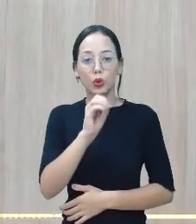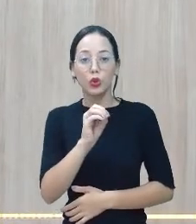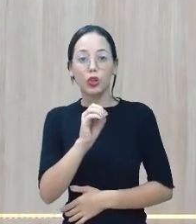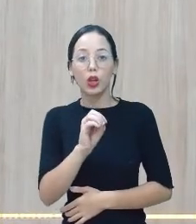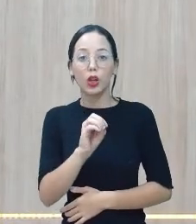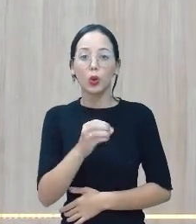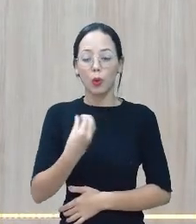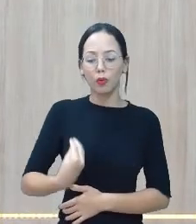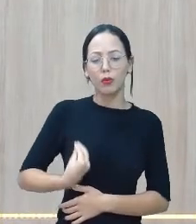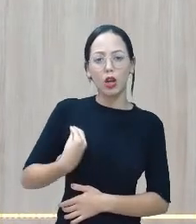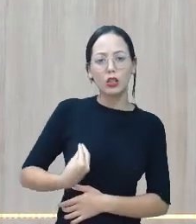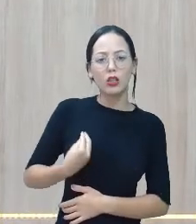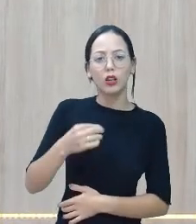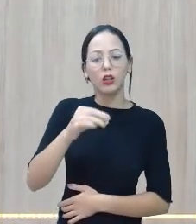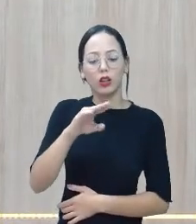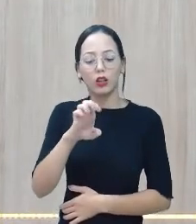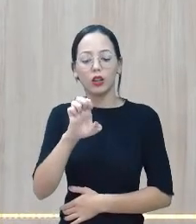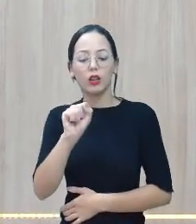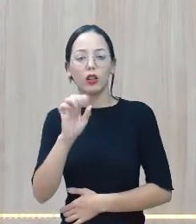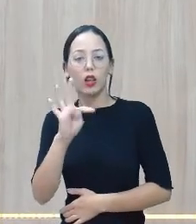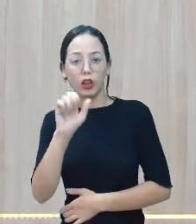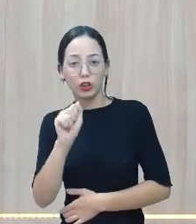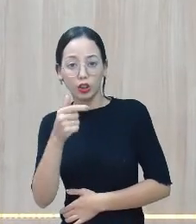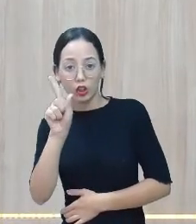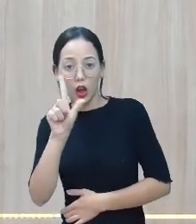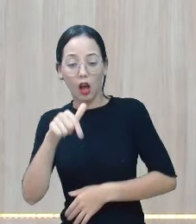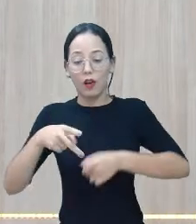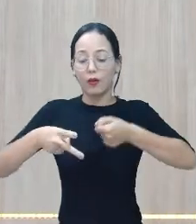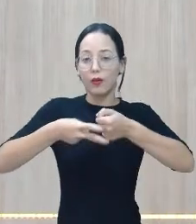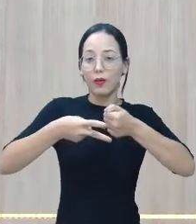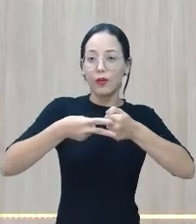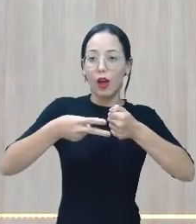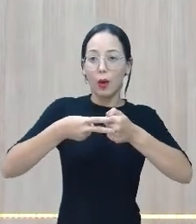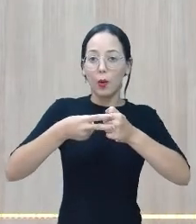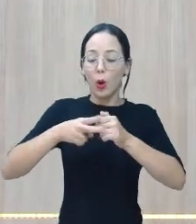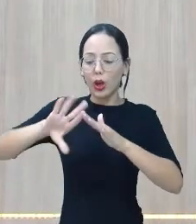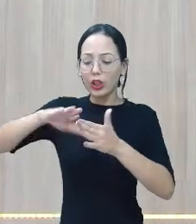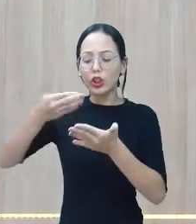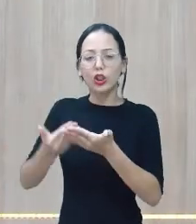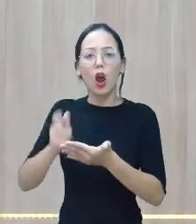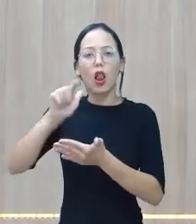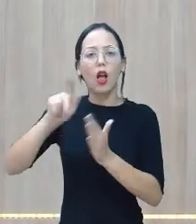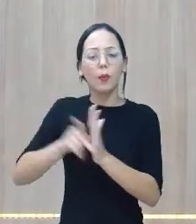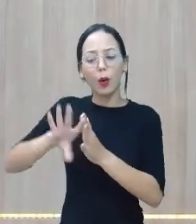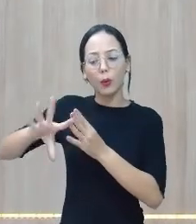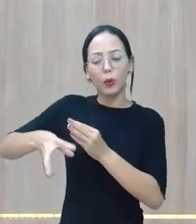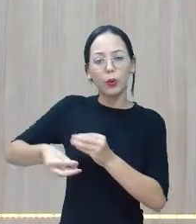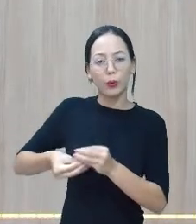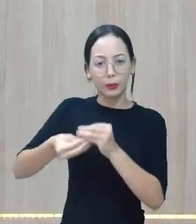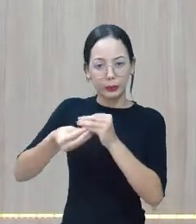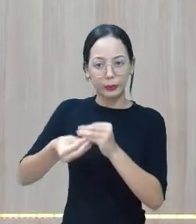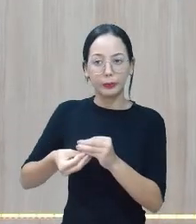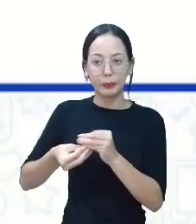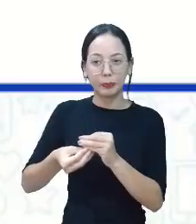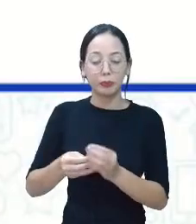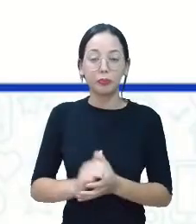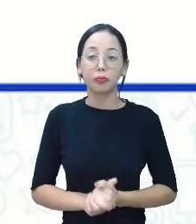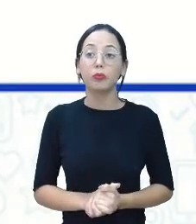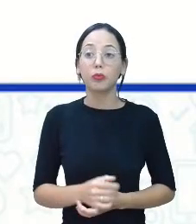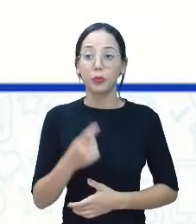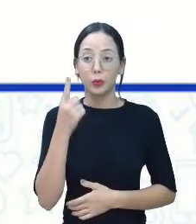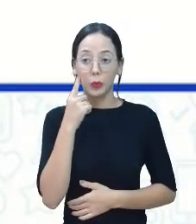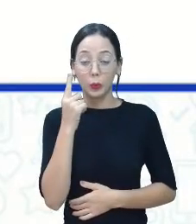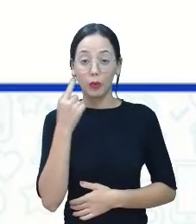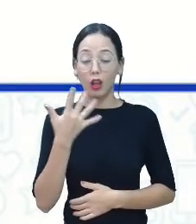é o verbo e o restante é o complemento. Vamos seguindo. As